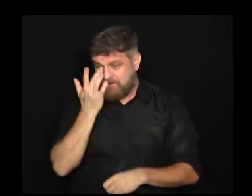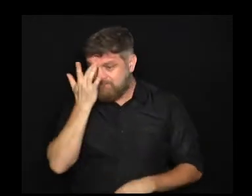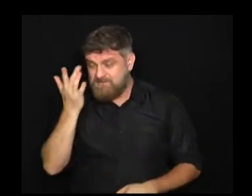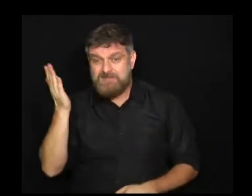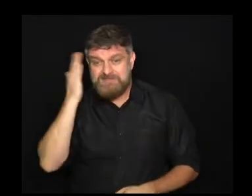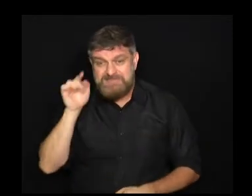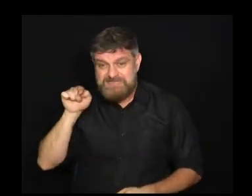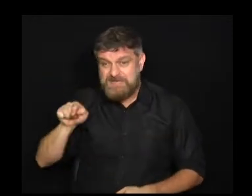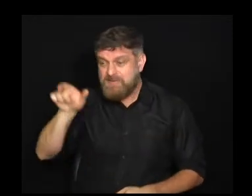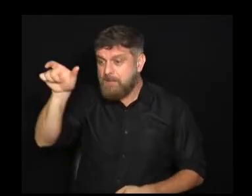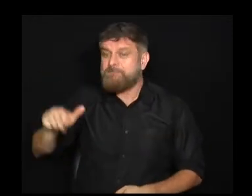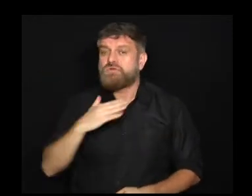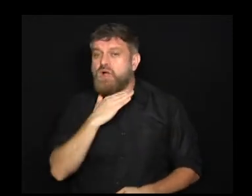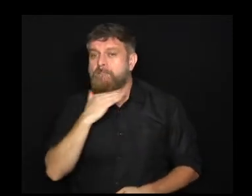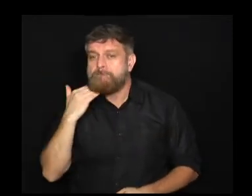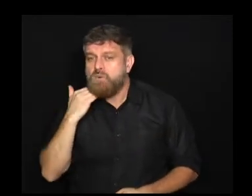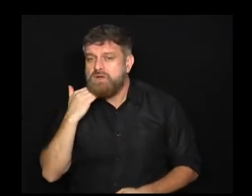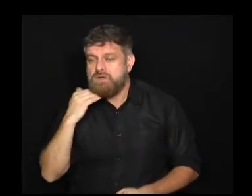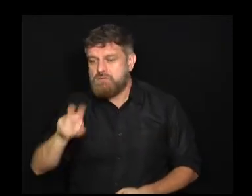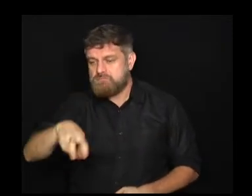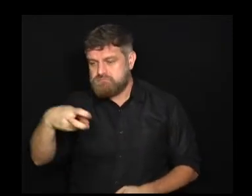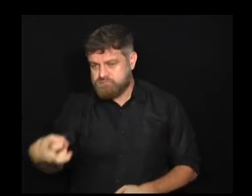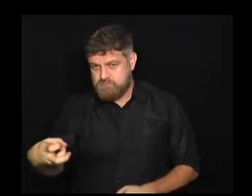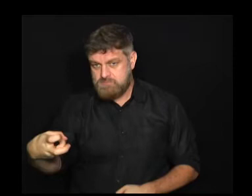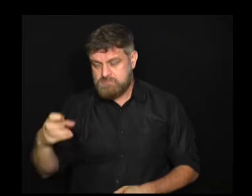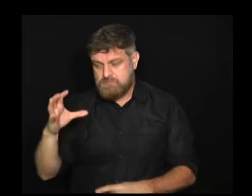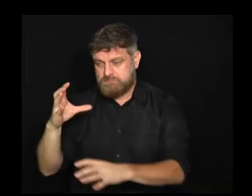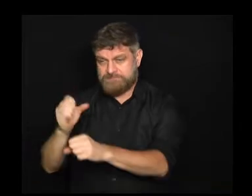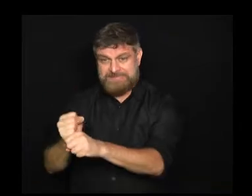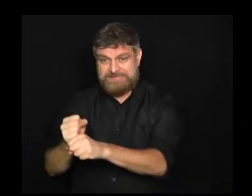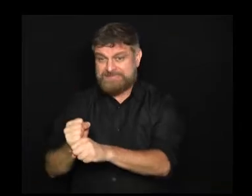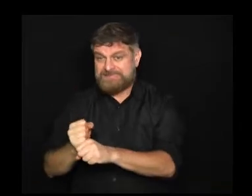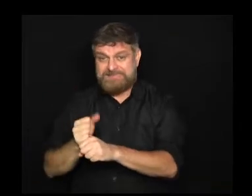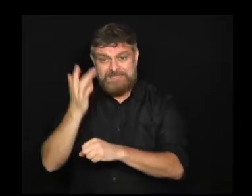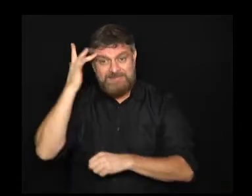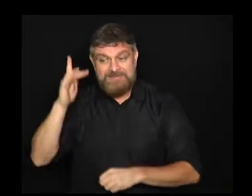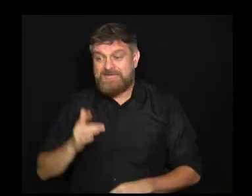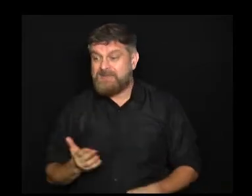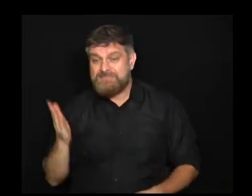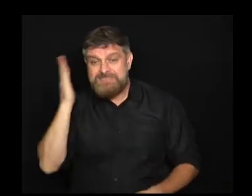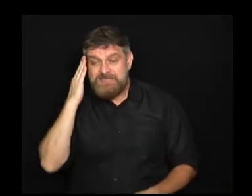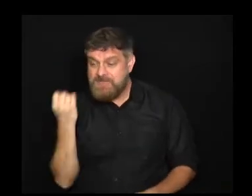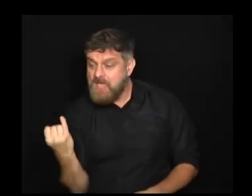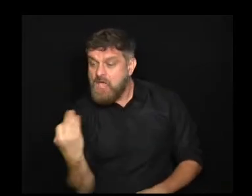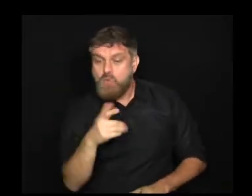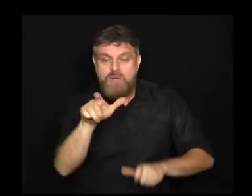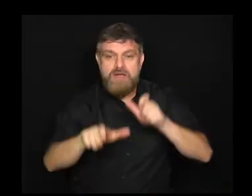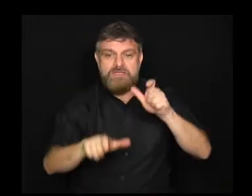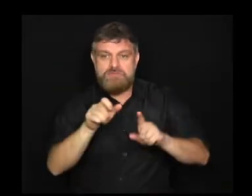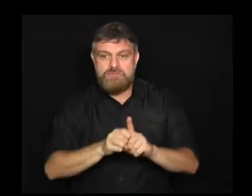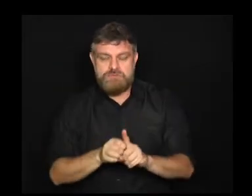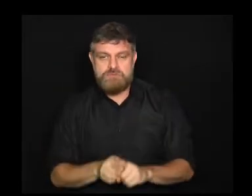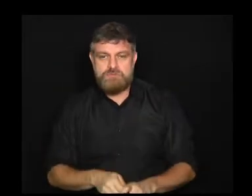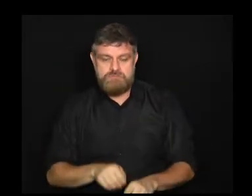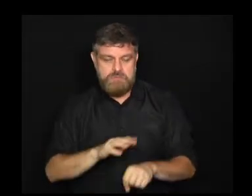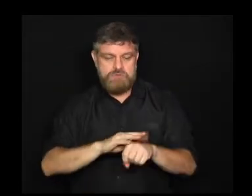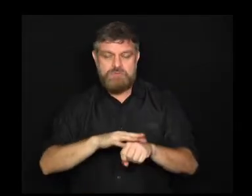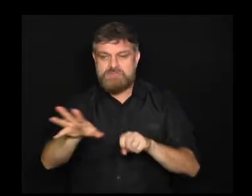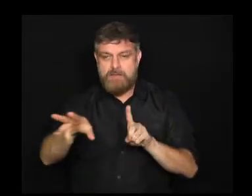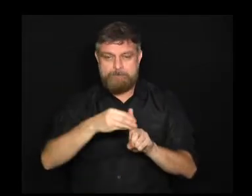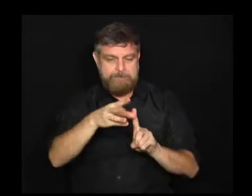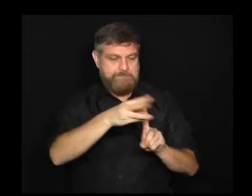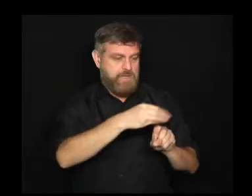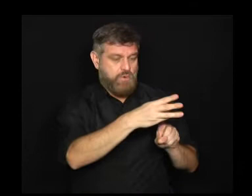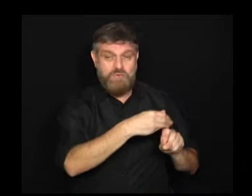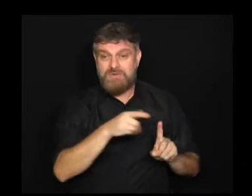é um desfecho que acaba sendo investigado do que todos os casos de coronavírus. Imagina que tenha formas brandas que o paciente não